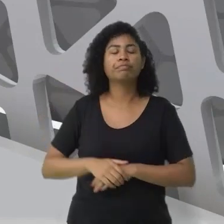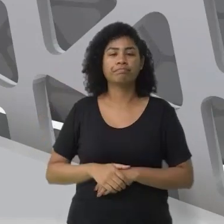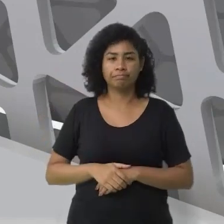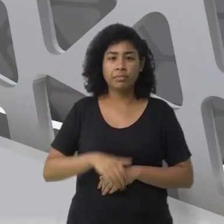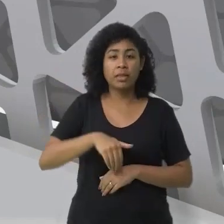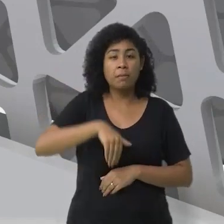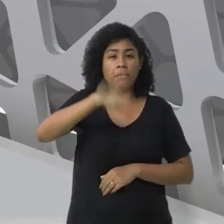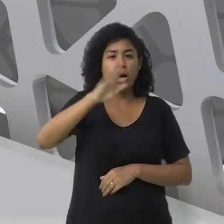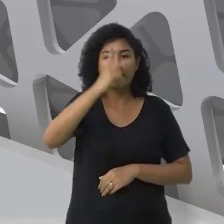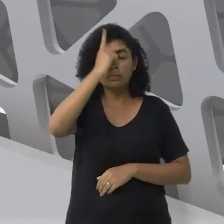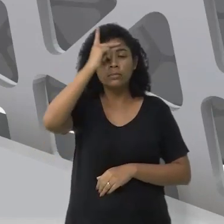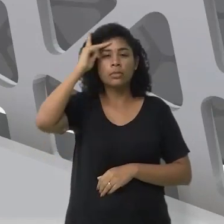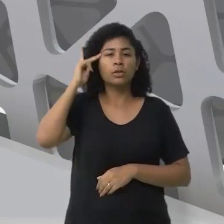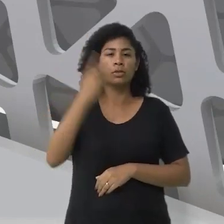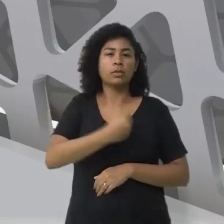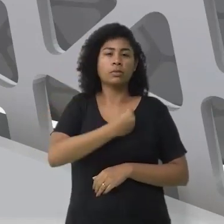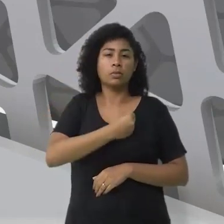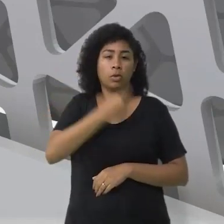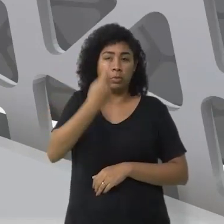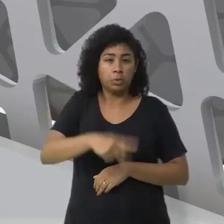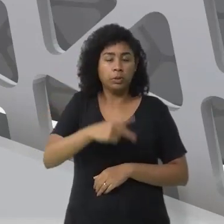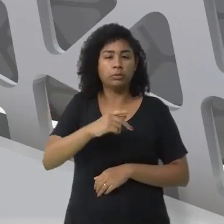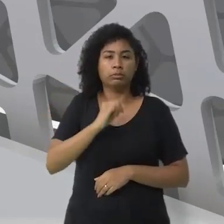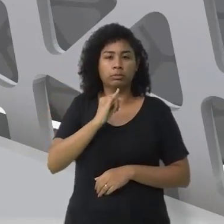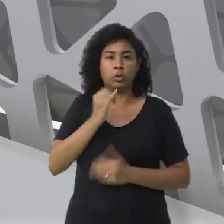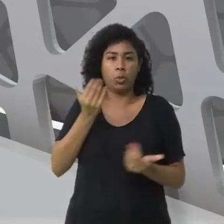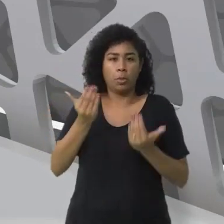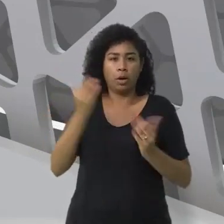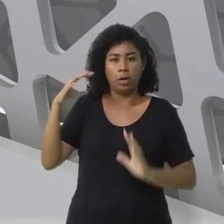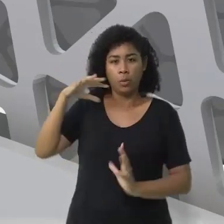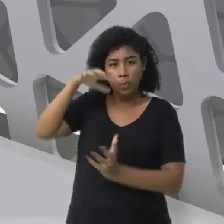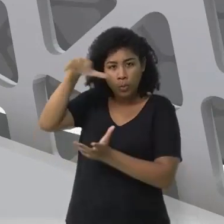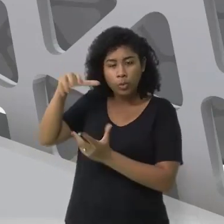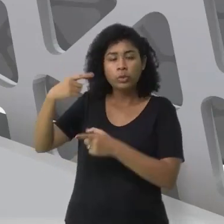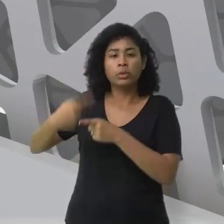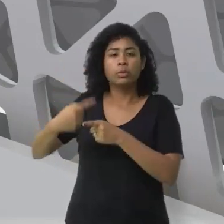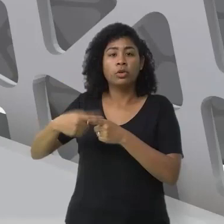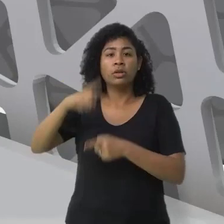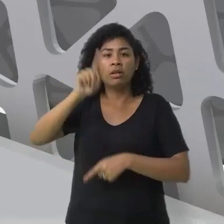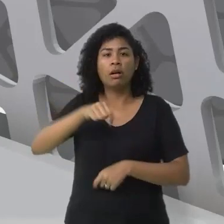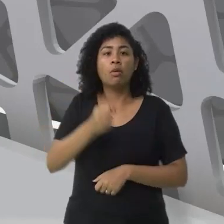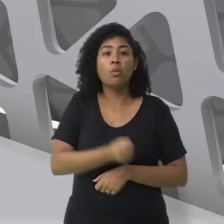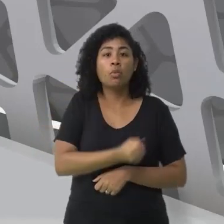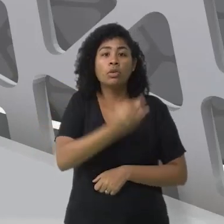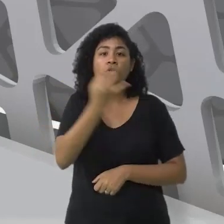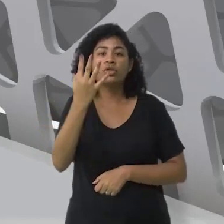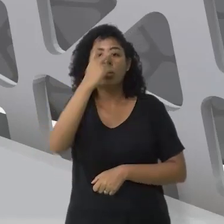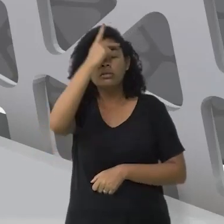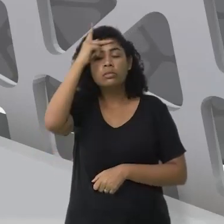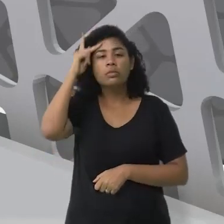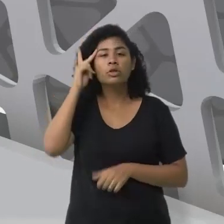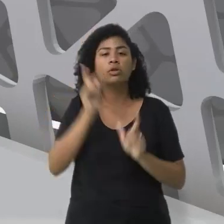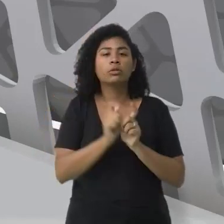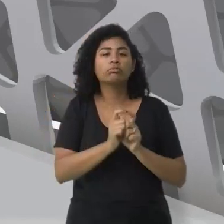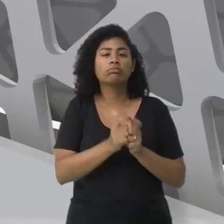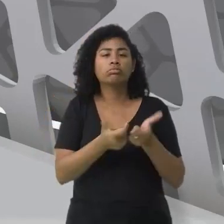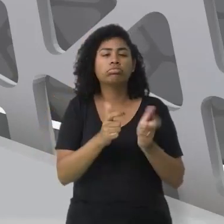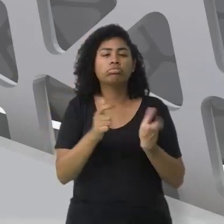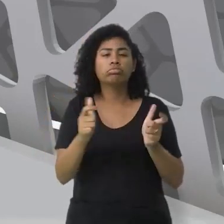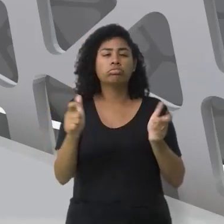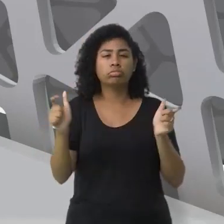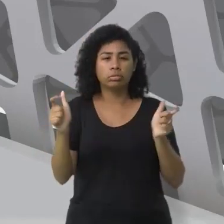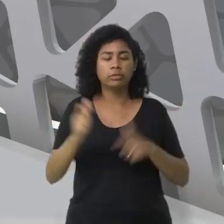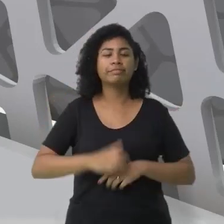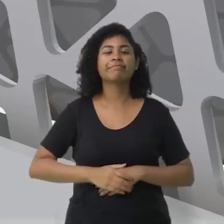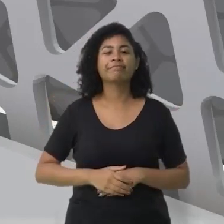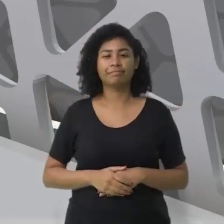Populoso, gente, né? Este termo vai estar relacionado à grande quantidade de pessoas, tá?